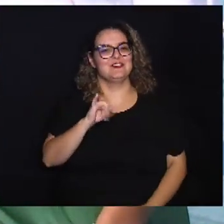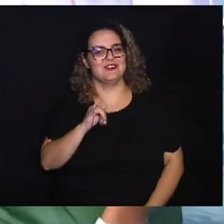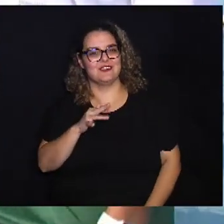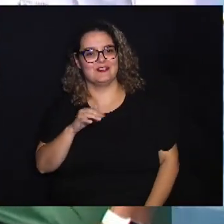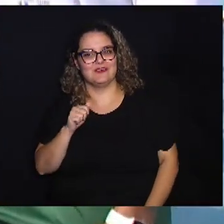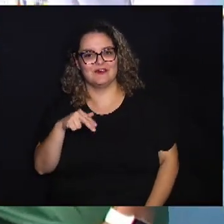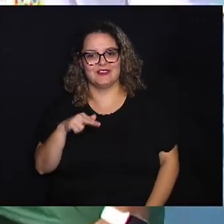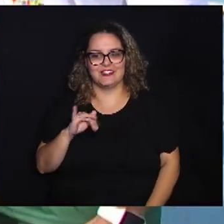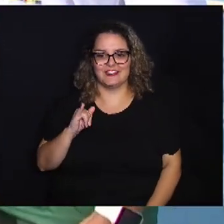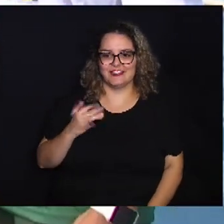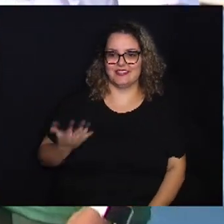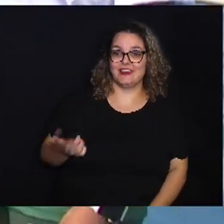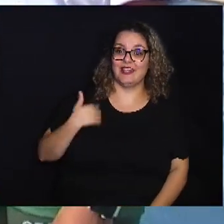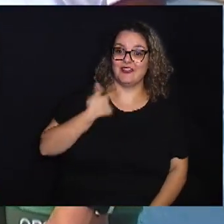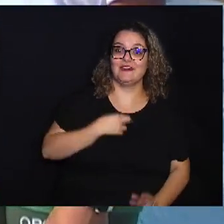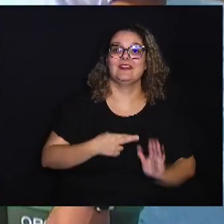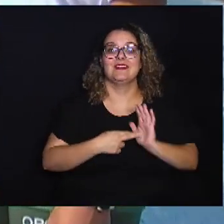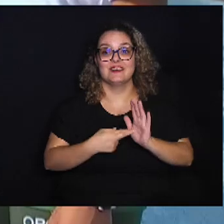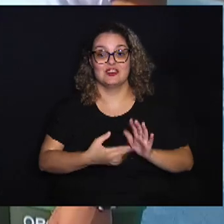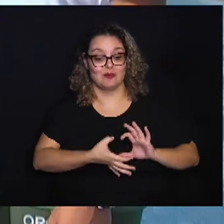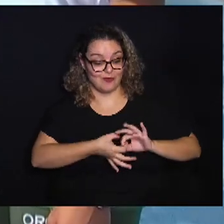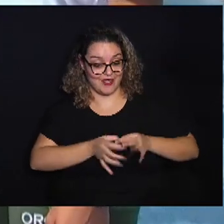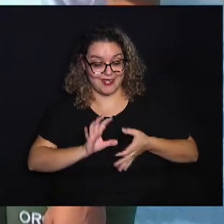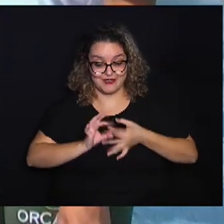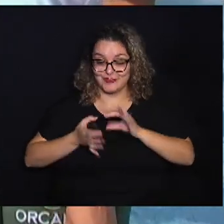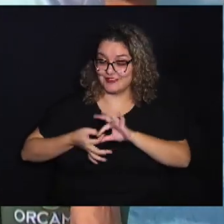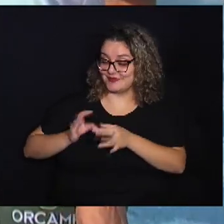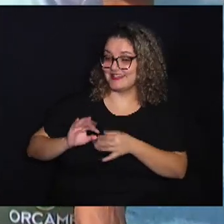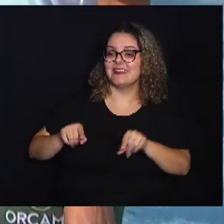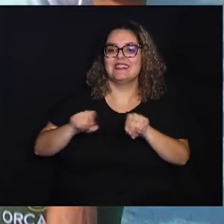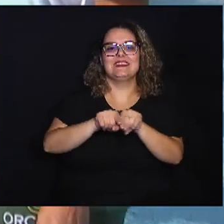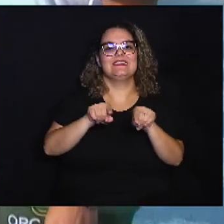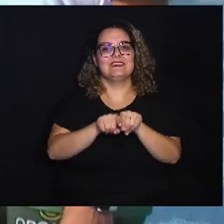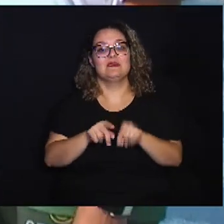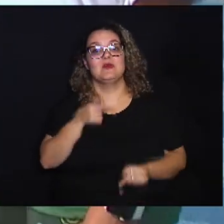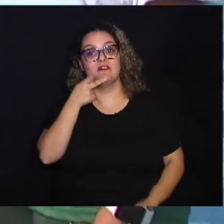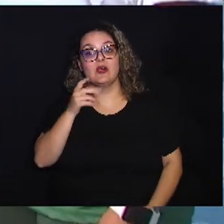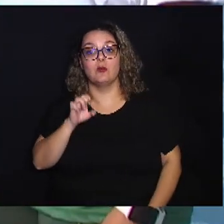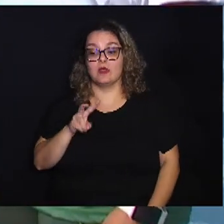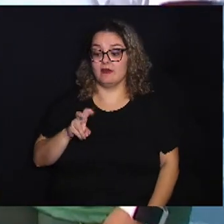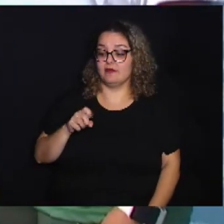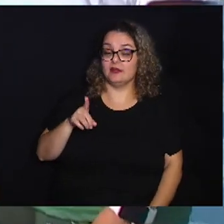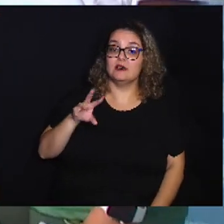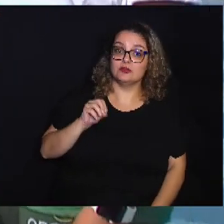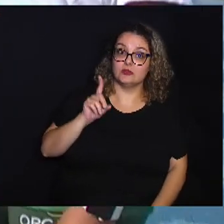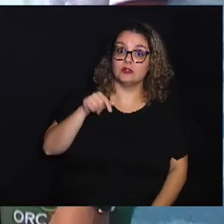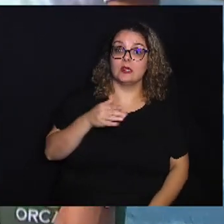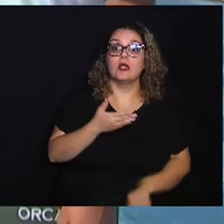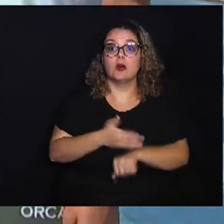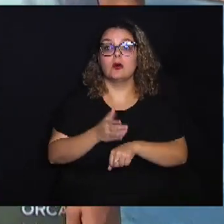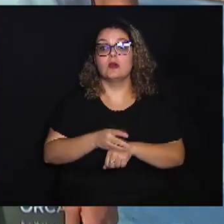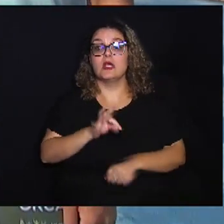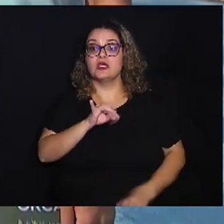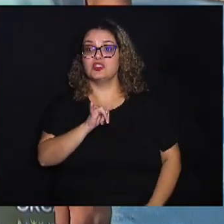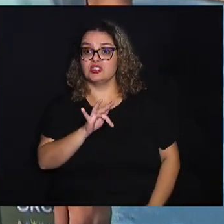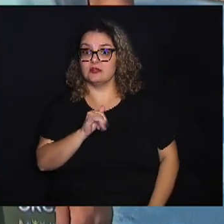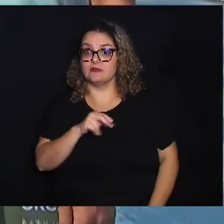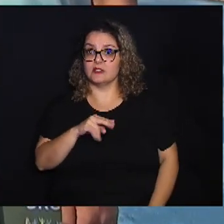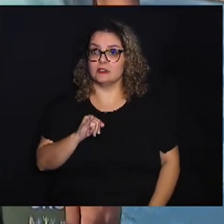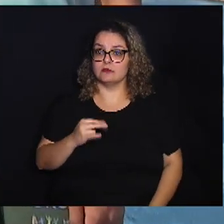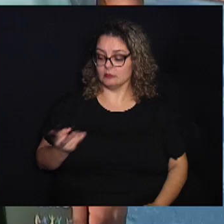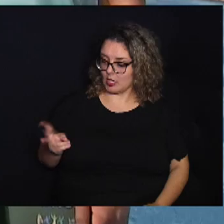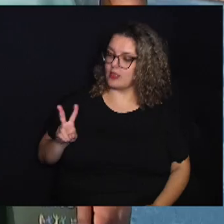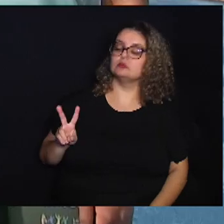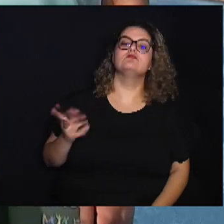a nossa representante para as Olimpíadas. E também vamos falar com o Evandro, que é o treinador da Tiffany. Porque são os dois,